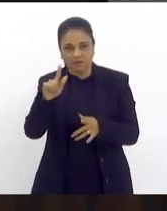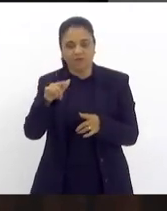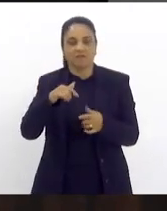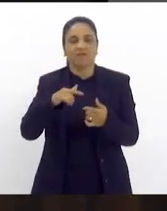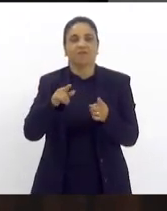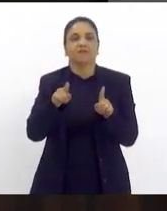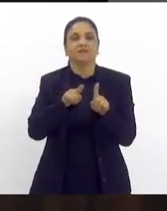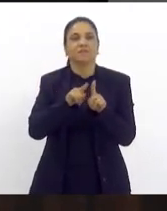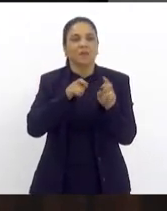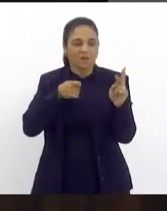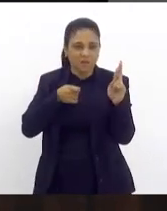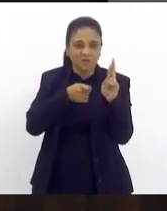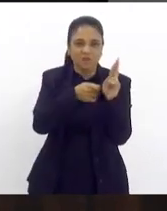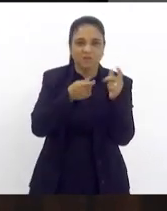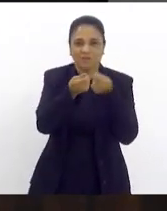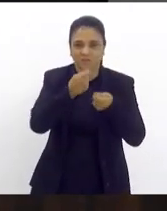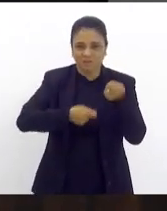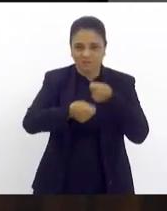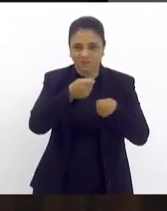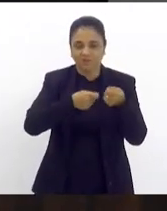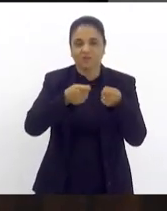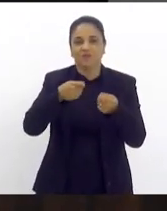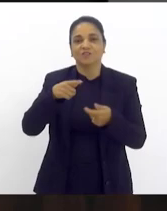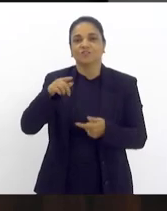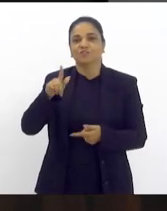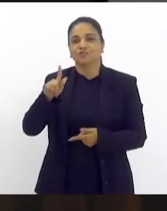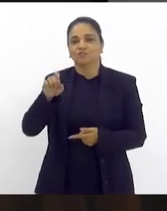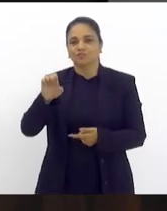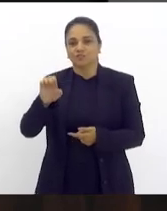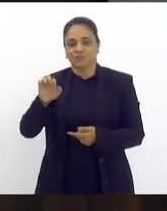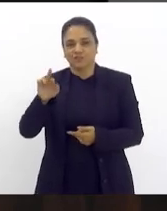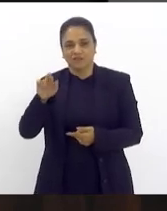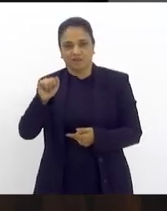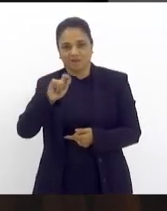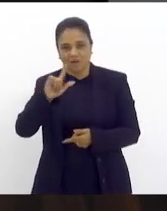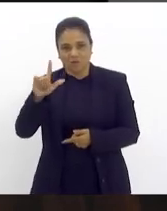controlador-geral de Itaguaí, Geraldo Gomes,